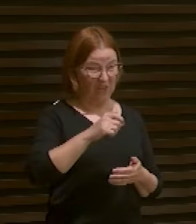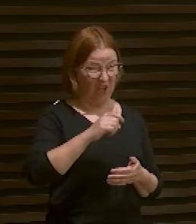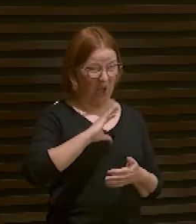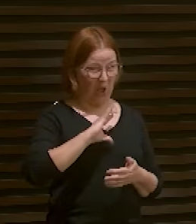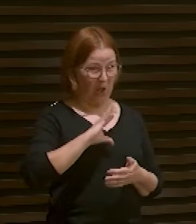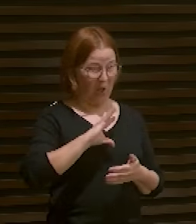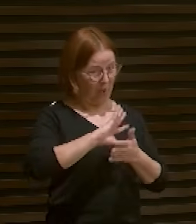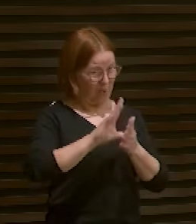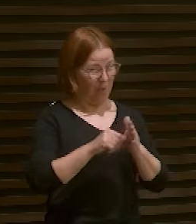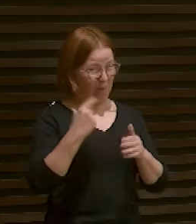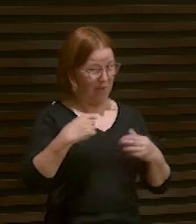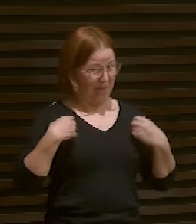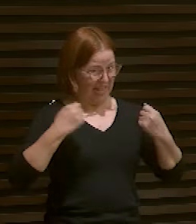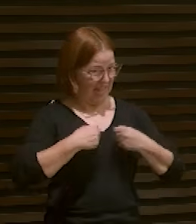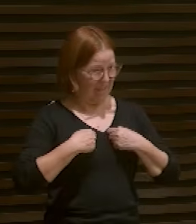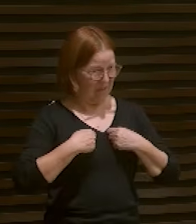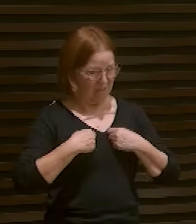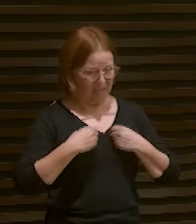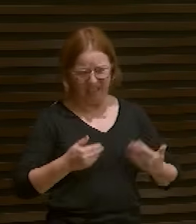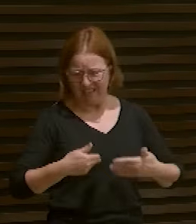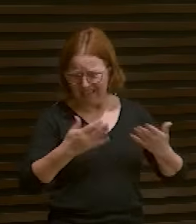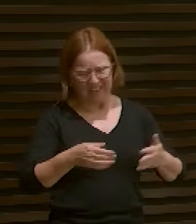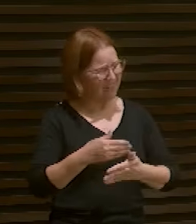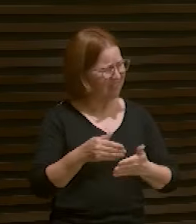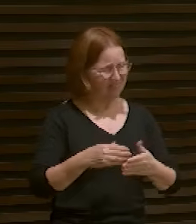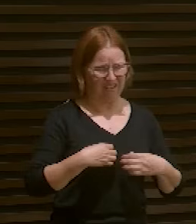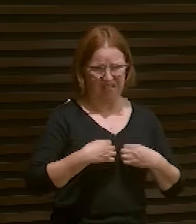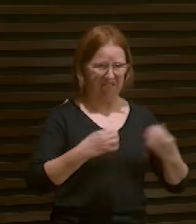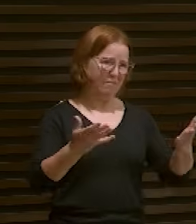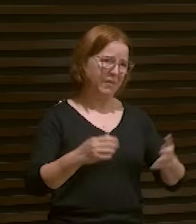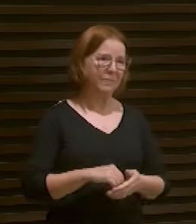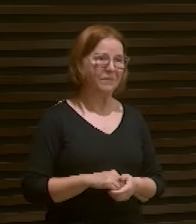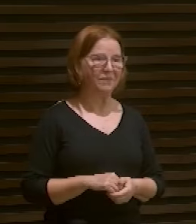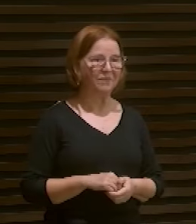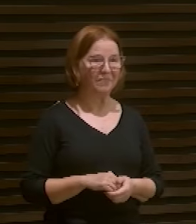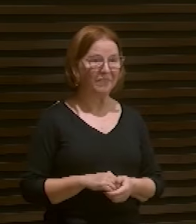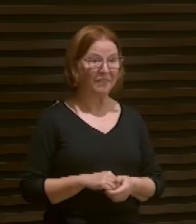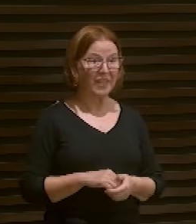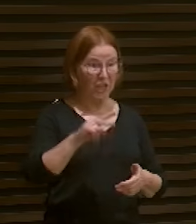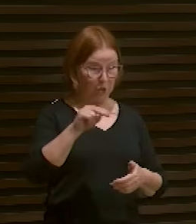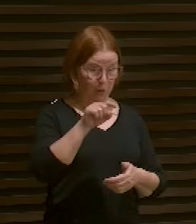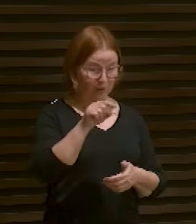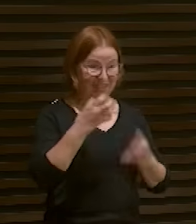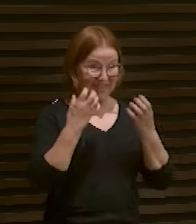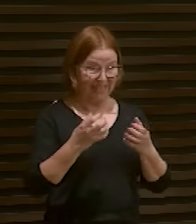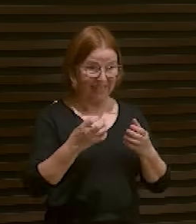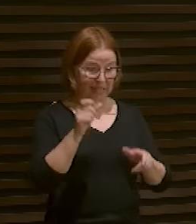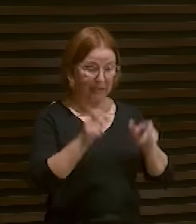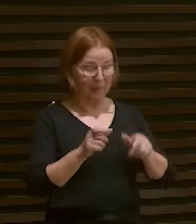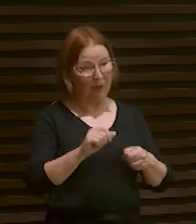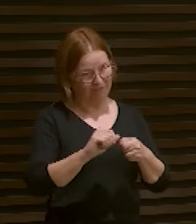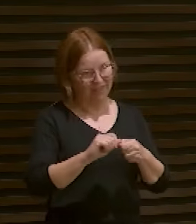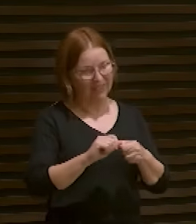pede, e se alguém levar o que é teu, não entres em demanda. Como quereis que os homens vos façam,